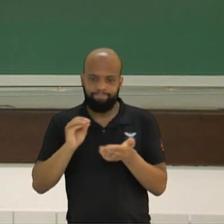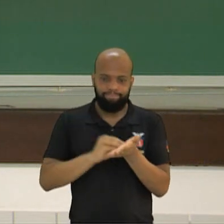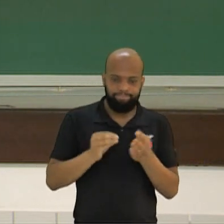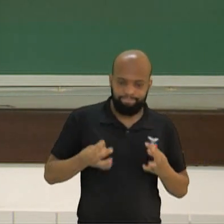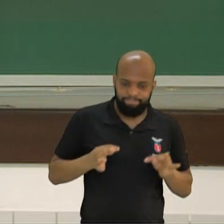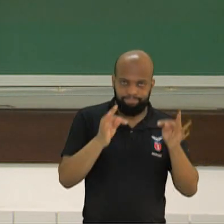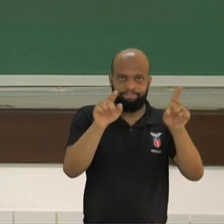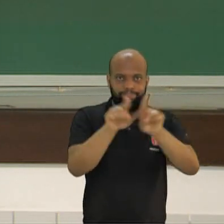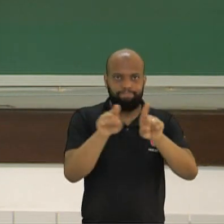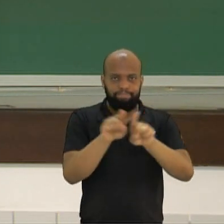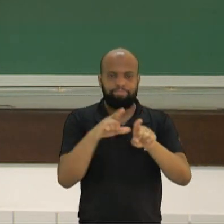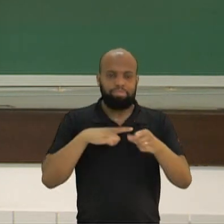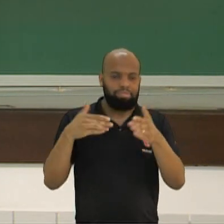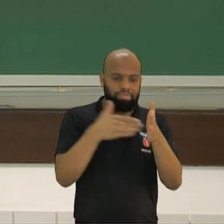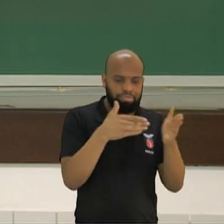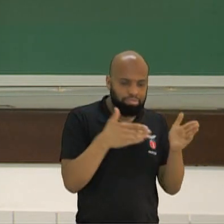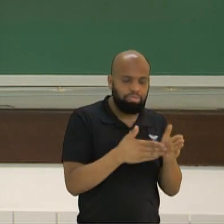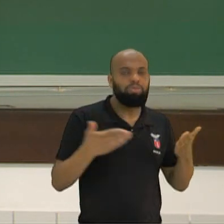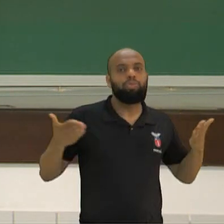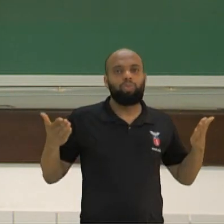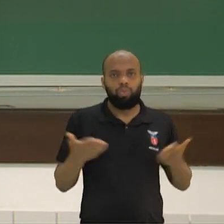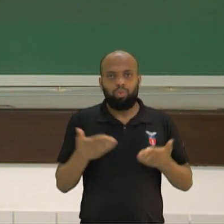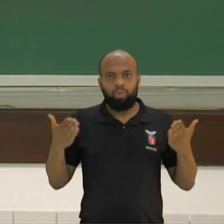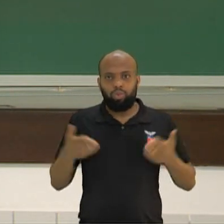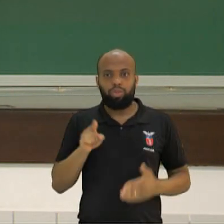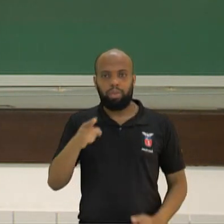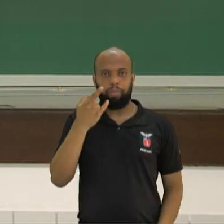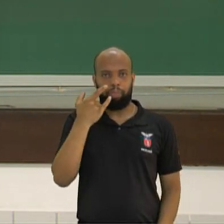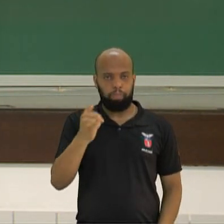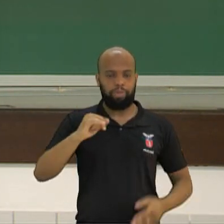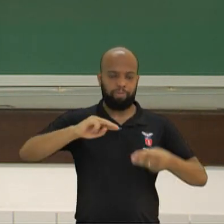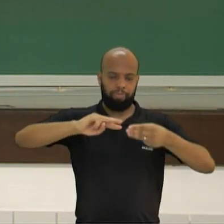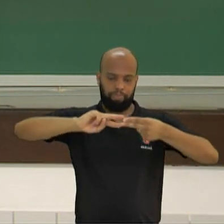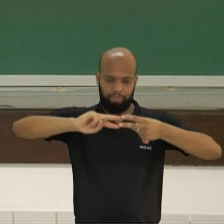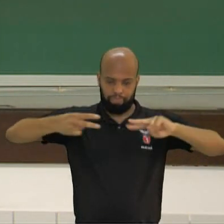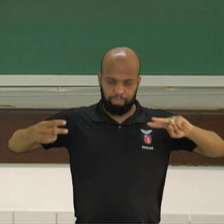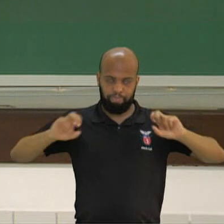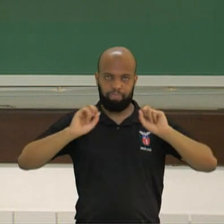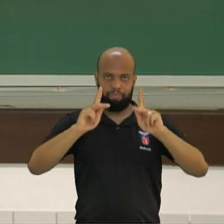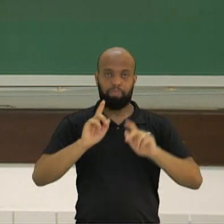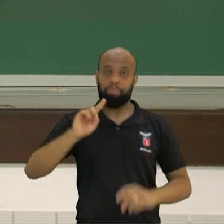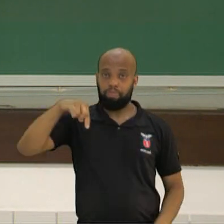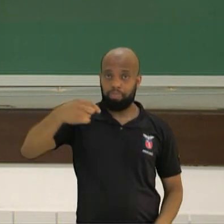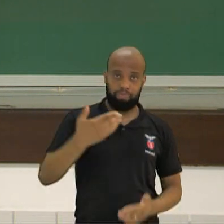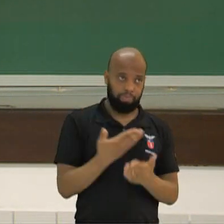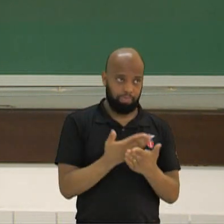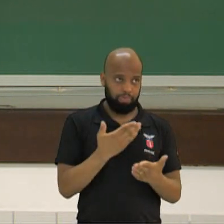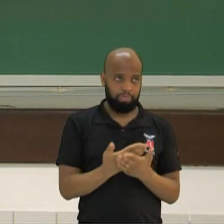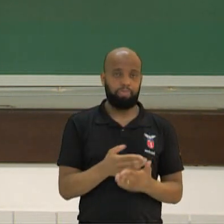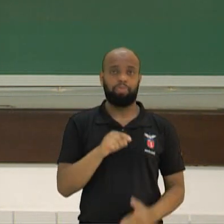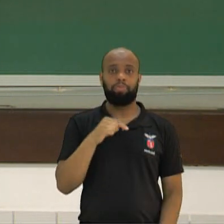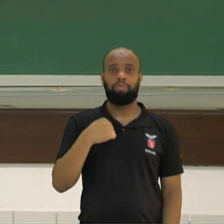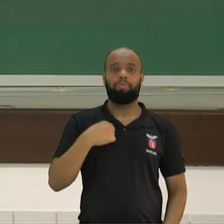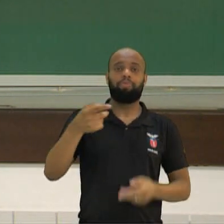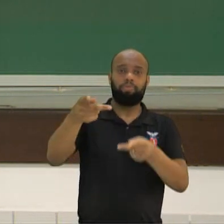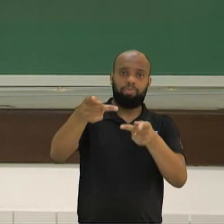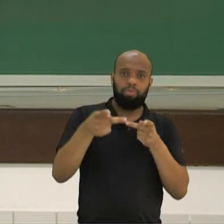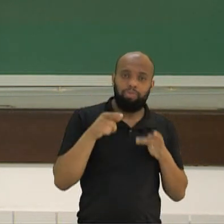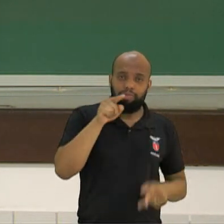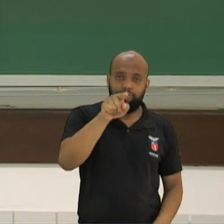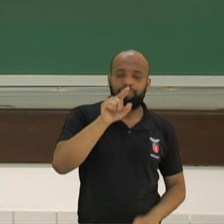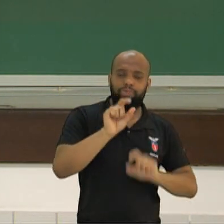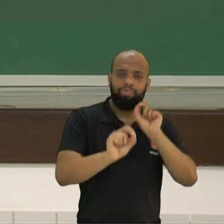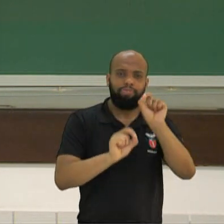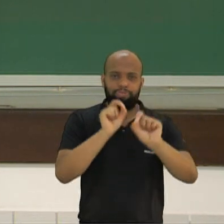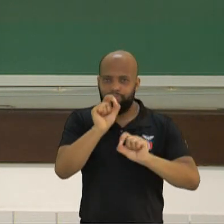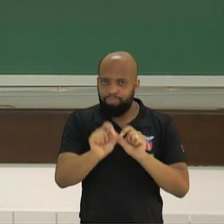ser o que nós consideramos hoje o pai da genética, certo? Na próxima aula, eu convido vocês